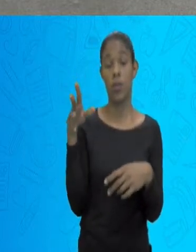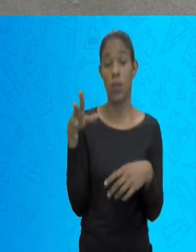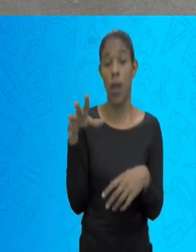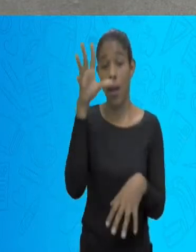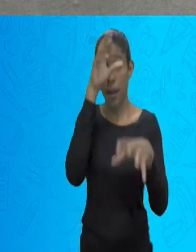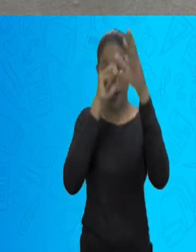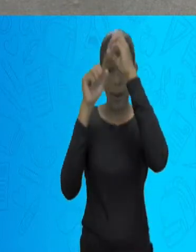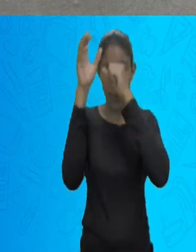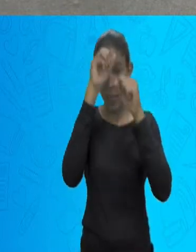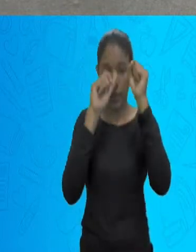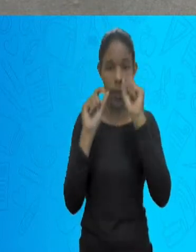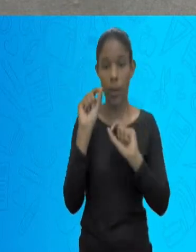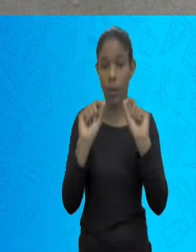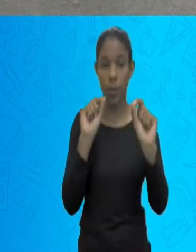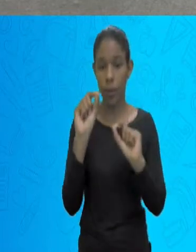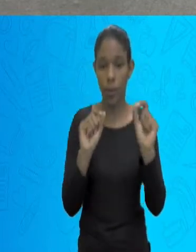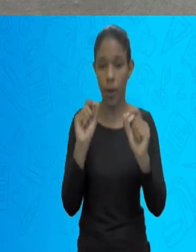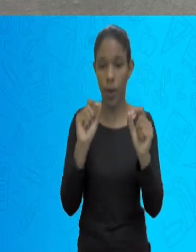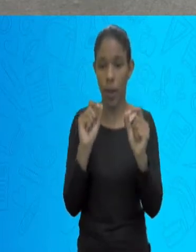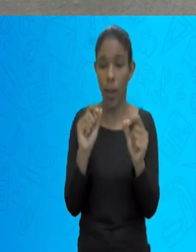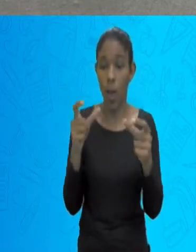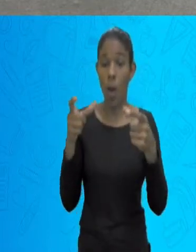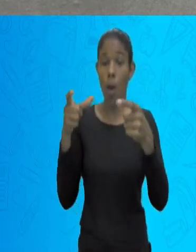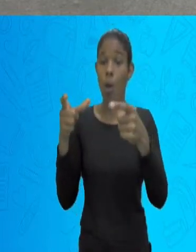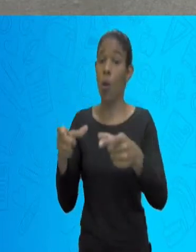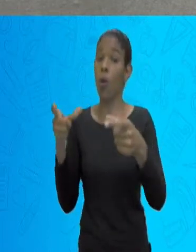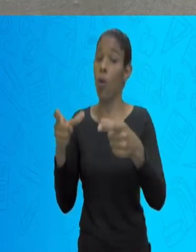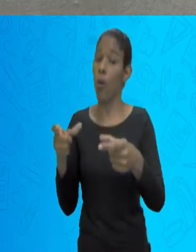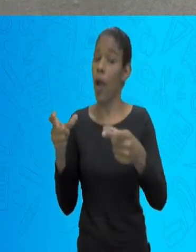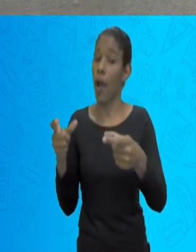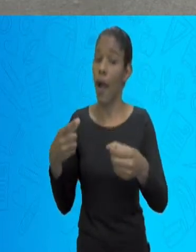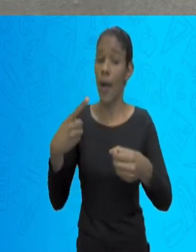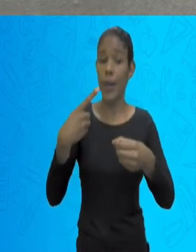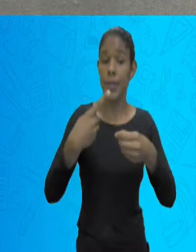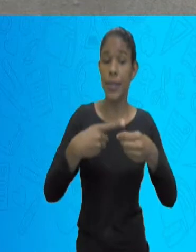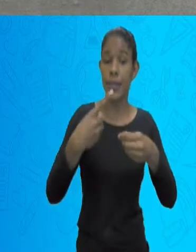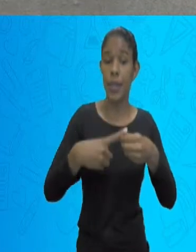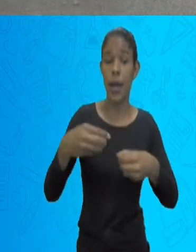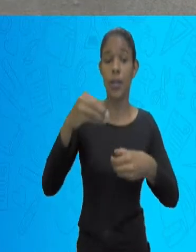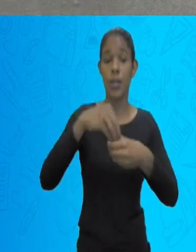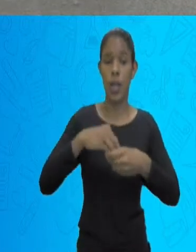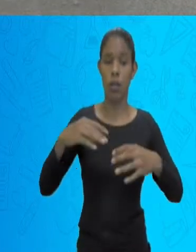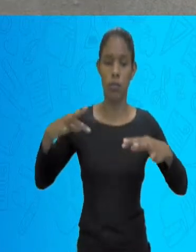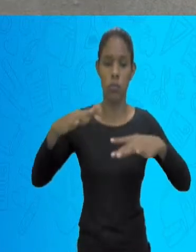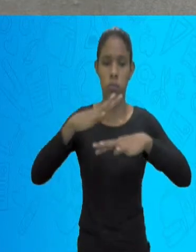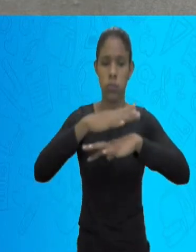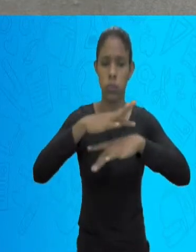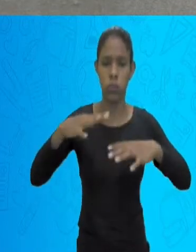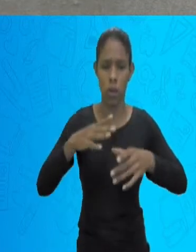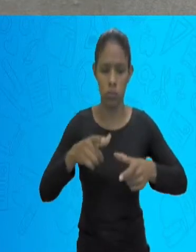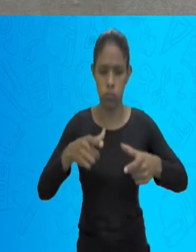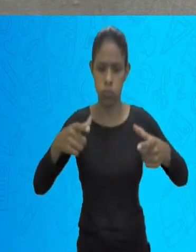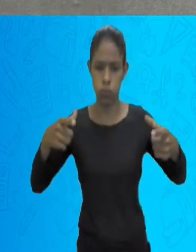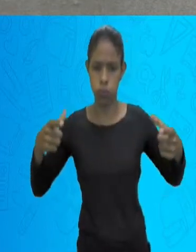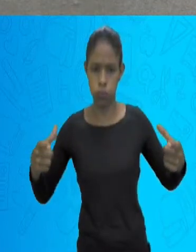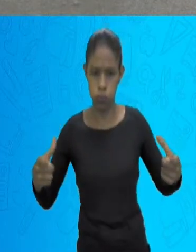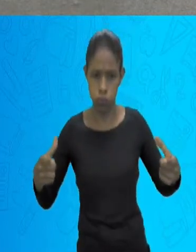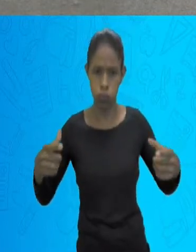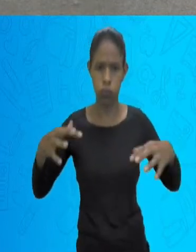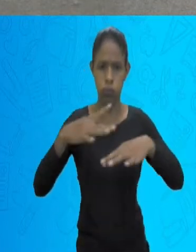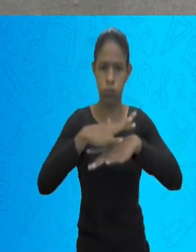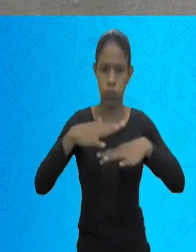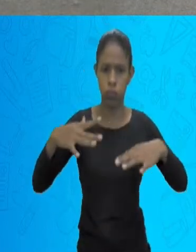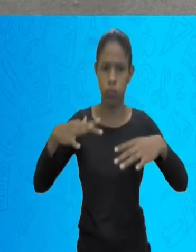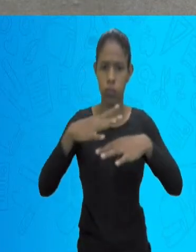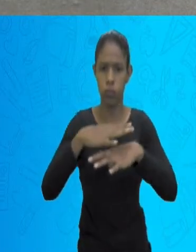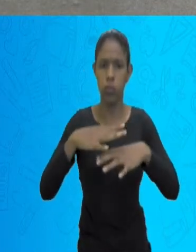cidades urbanas, cidades muito grandes, né? Ó, na cidade grande, olha aqui, observem a imagem. A gente consegue ver,